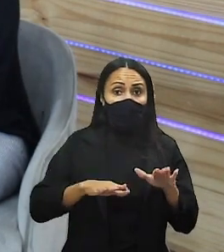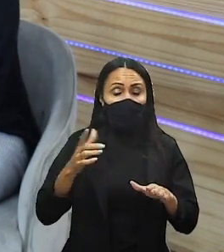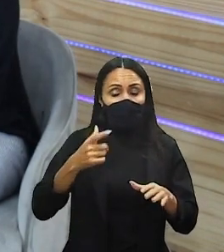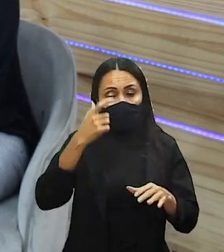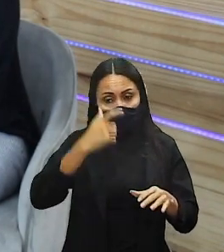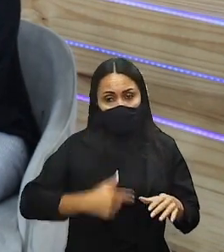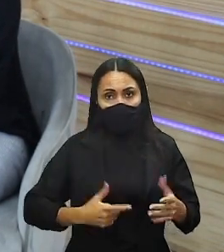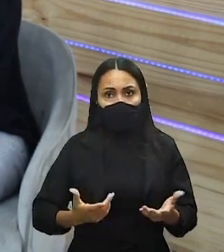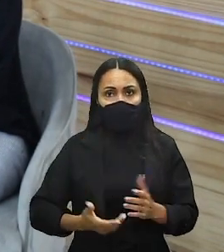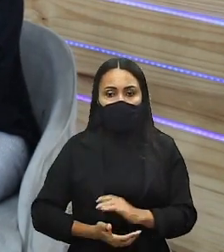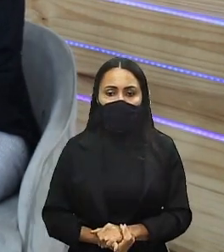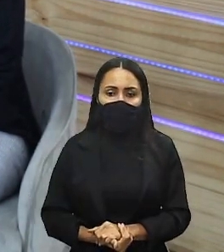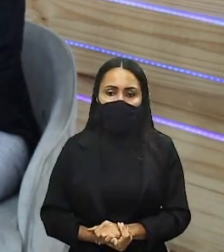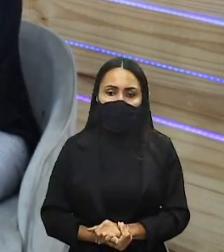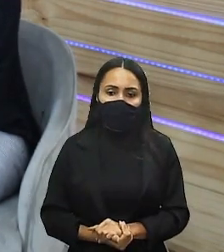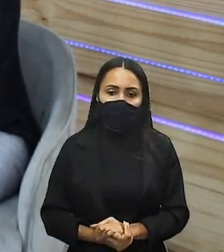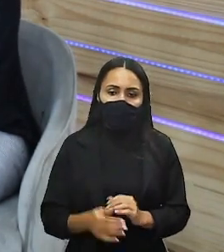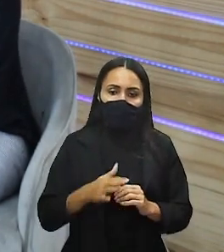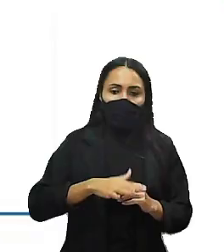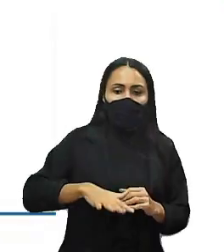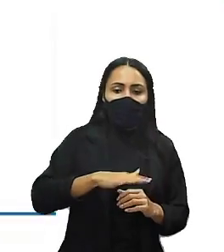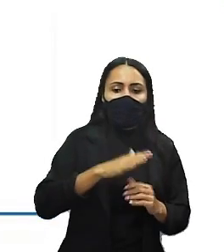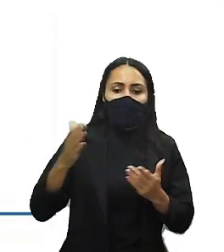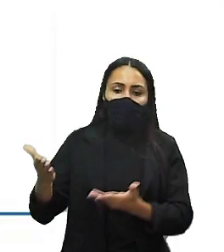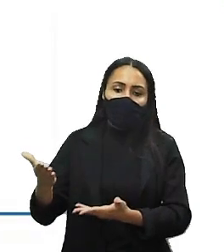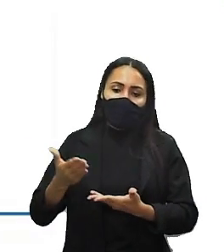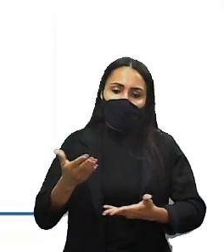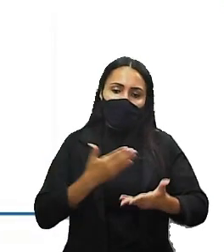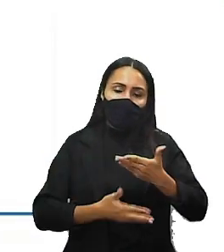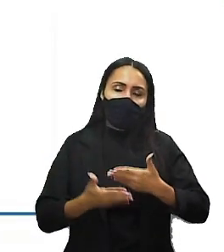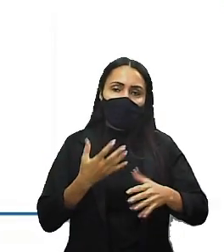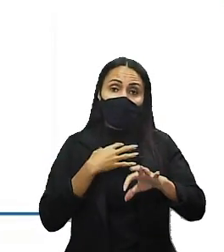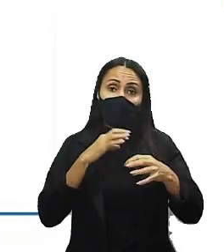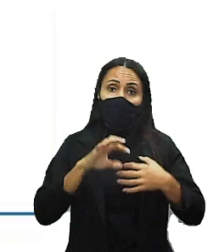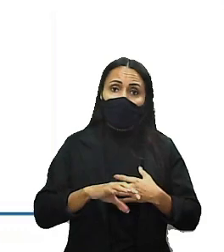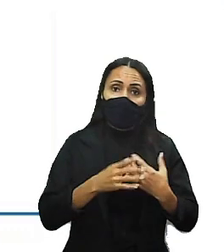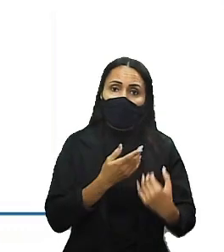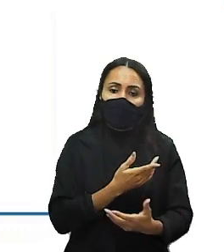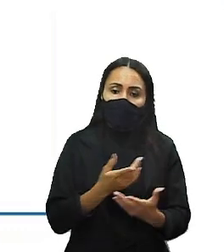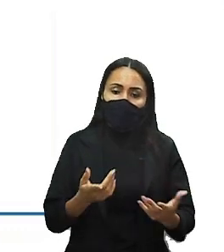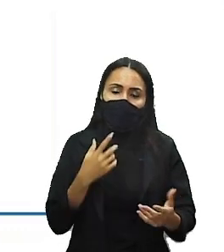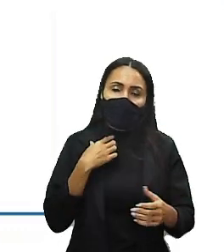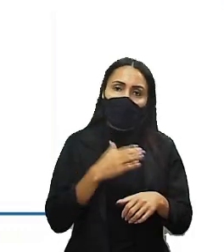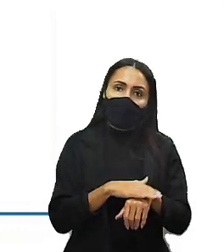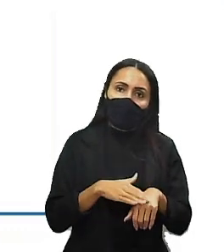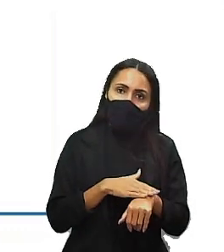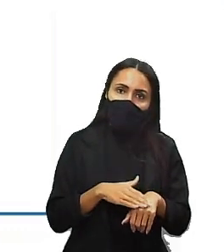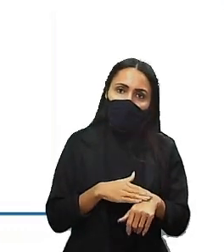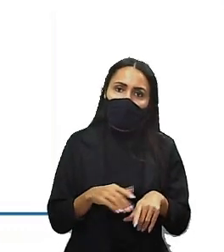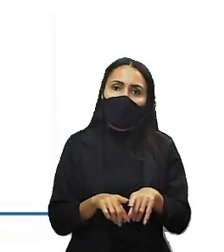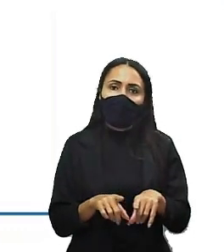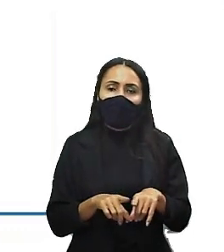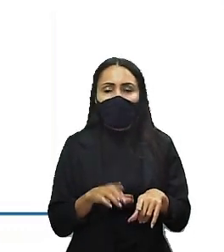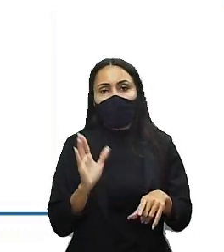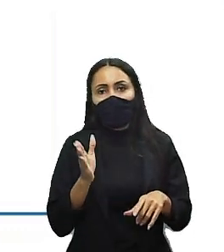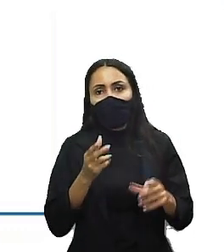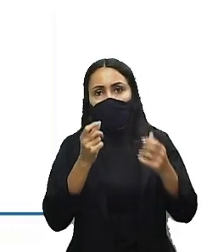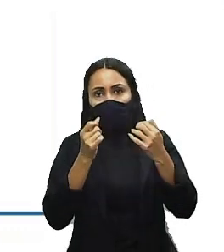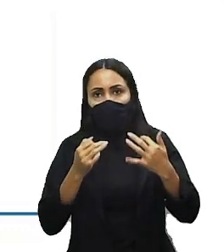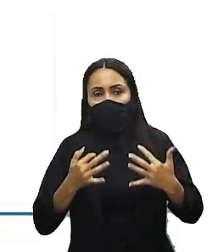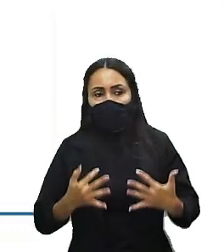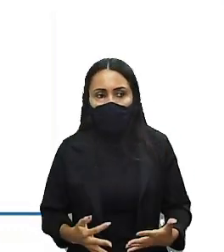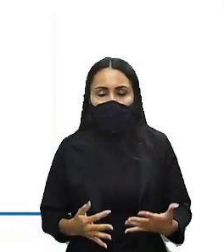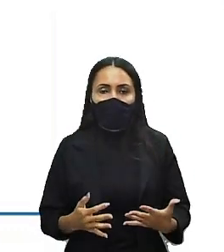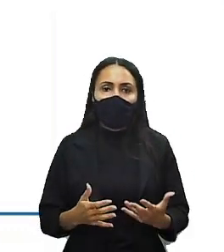lá. O ambiente é convidativo para uma relação de empatia. Você vai conversar com ele, como eu já disse anteriormente, você deixa o